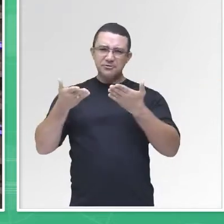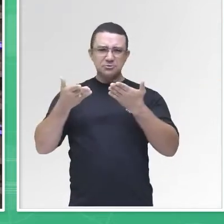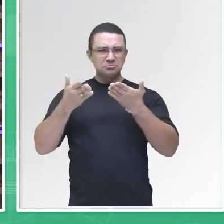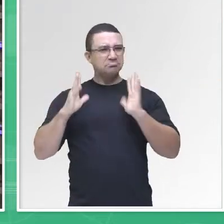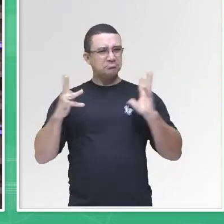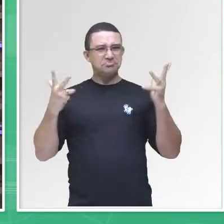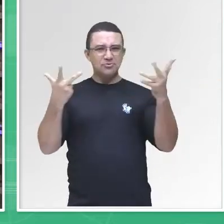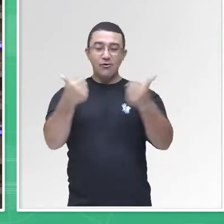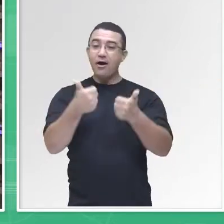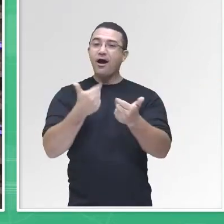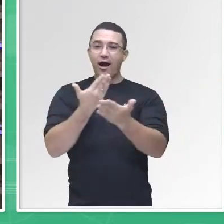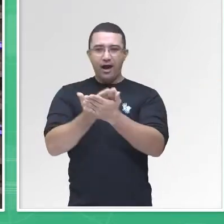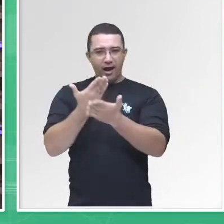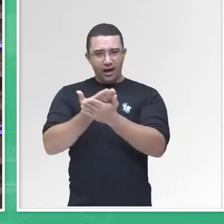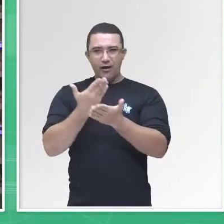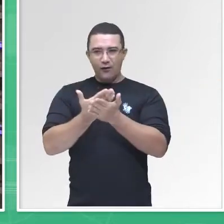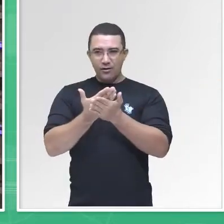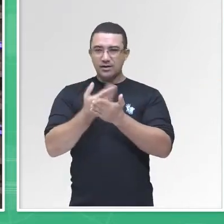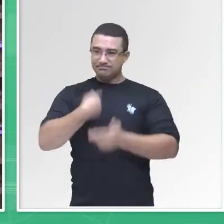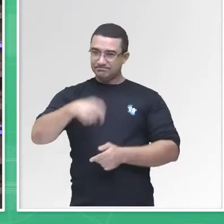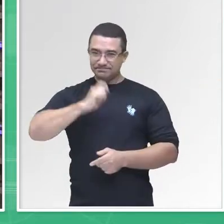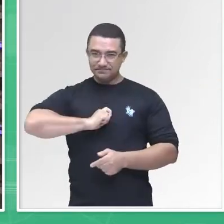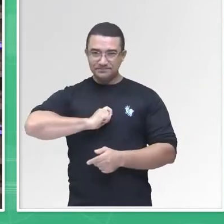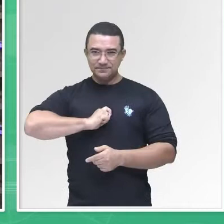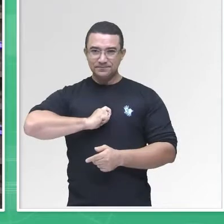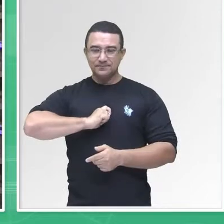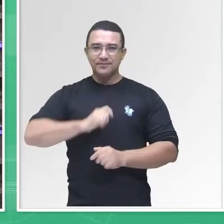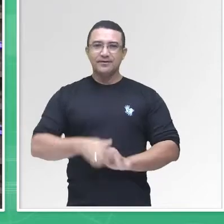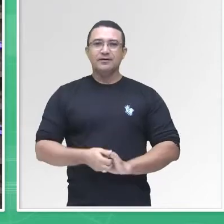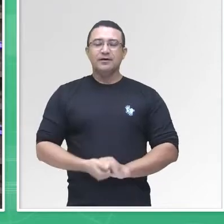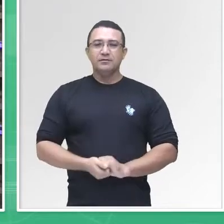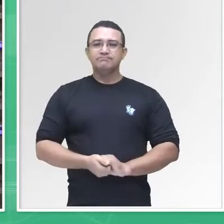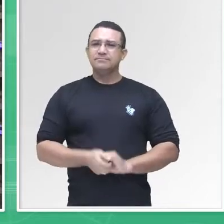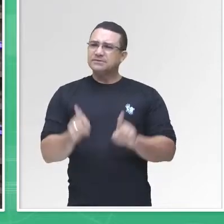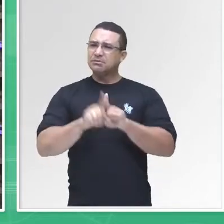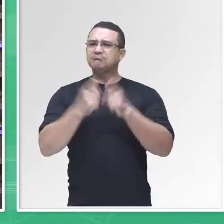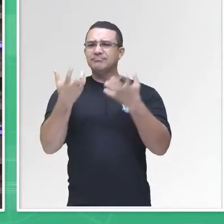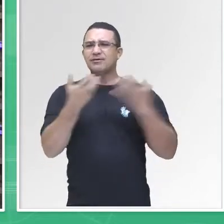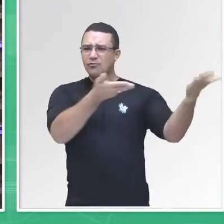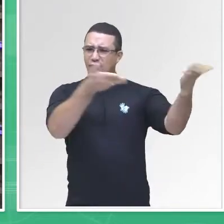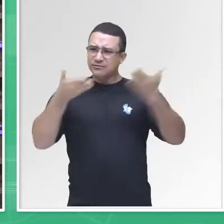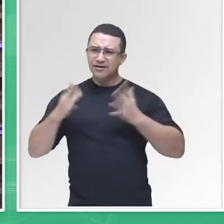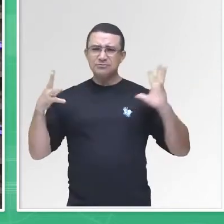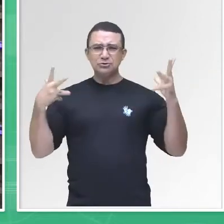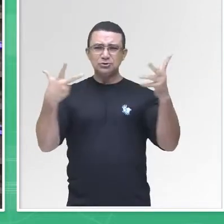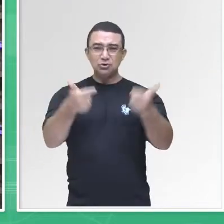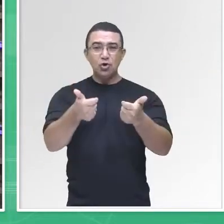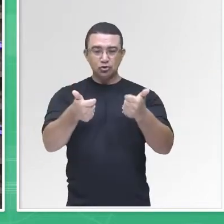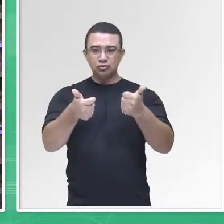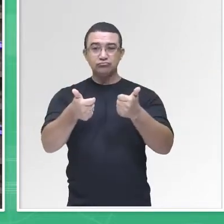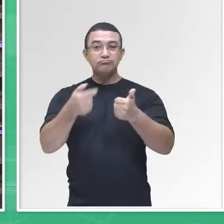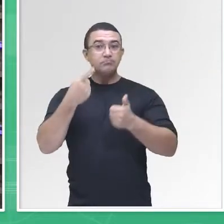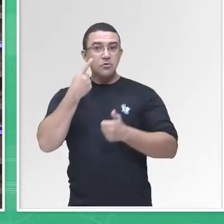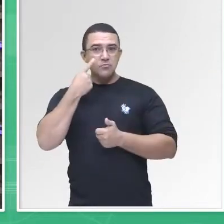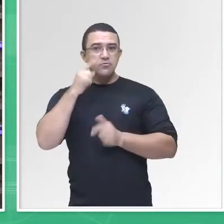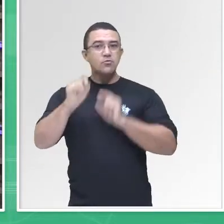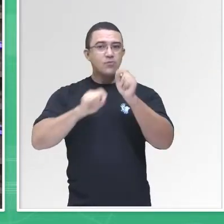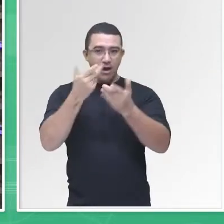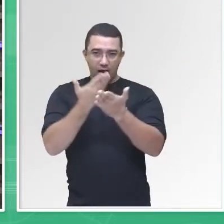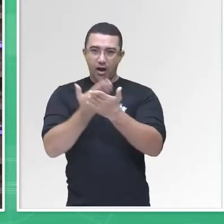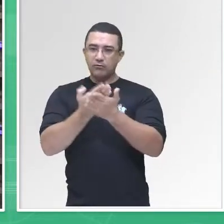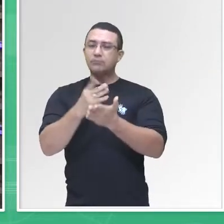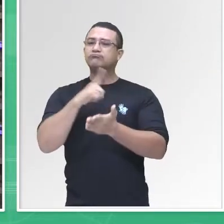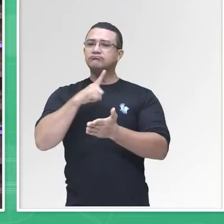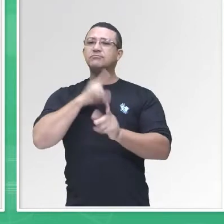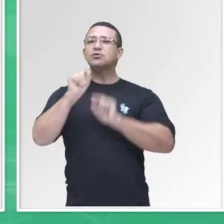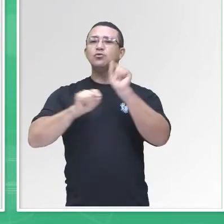para essa aula de língua espanhola. Nós vamos convidá-los a todos para assistir à aula de hoje, e nós temos